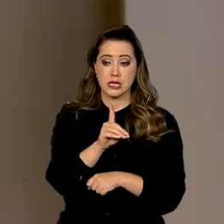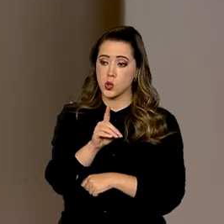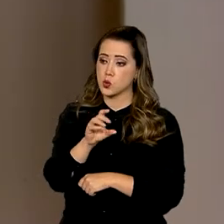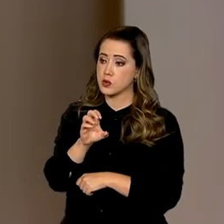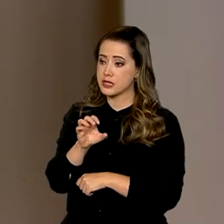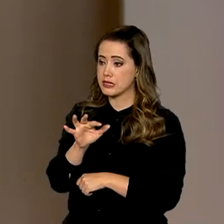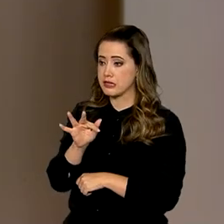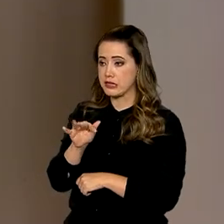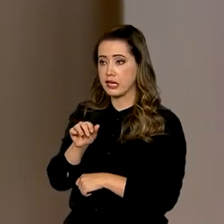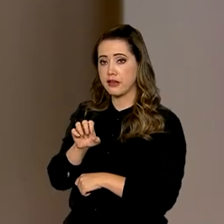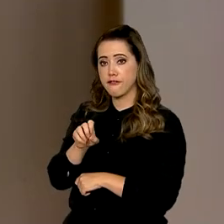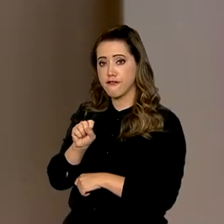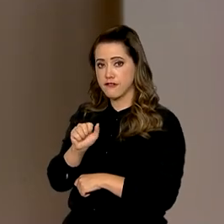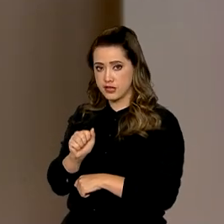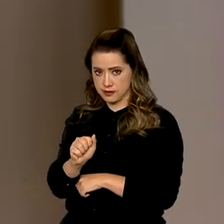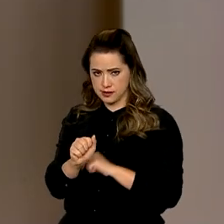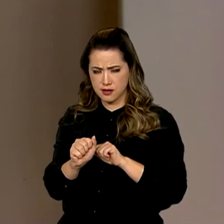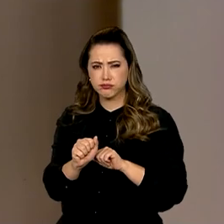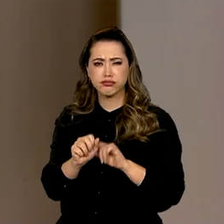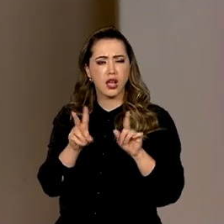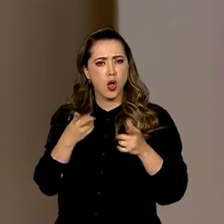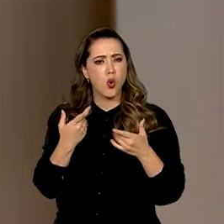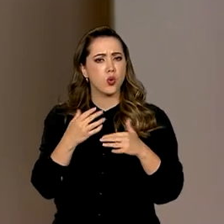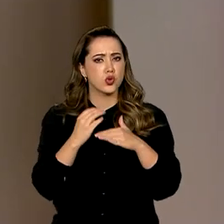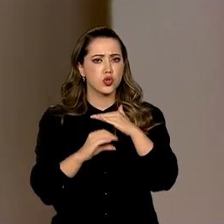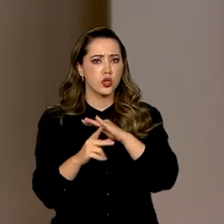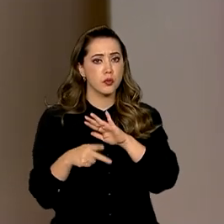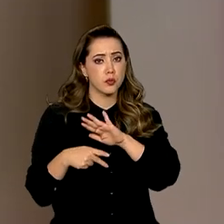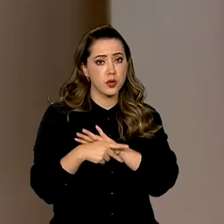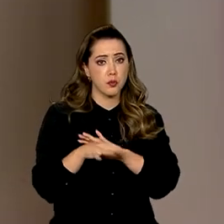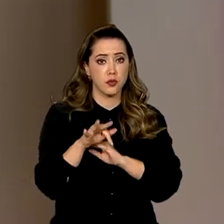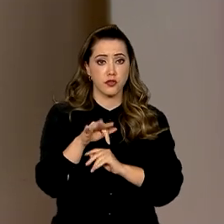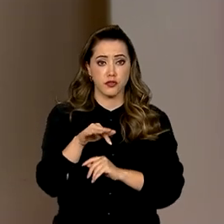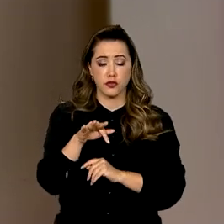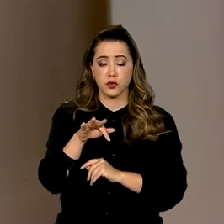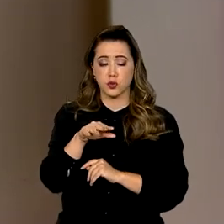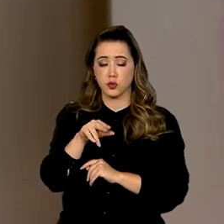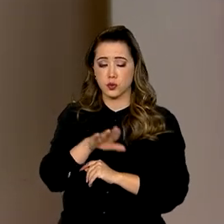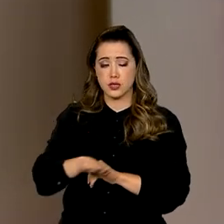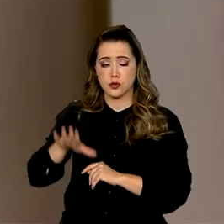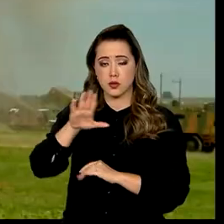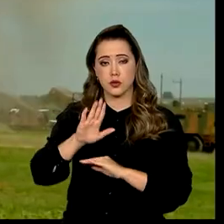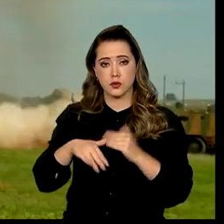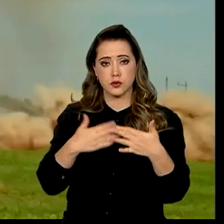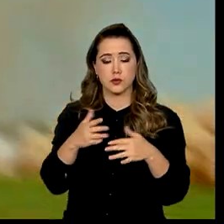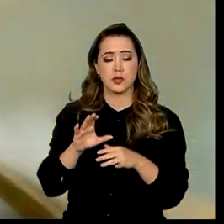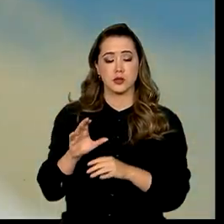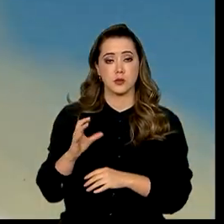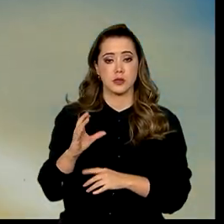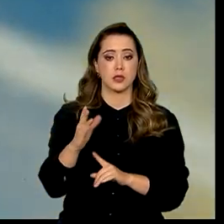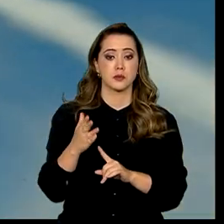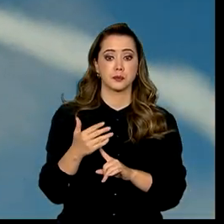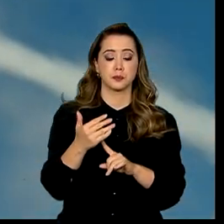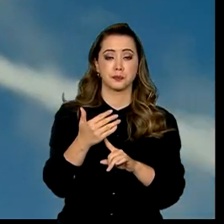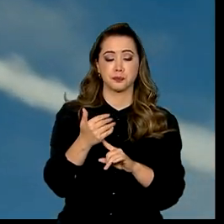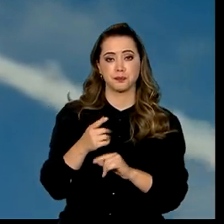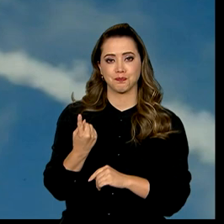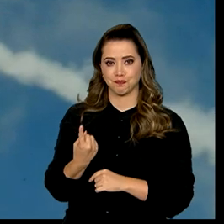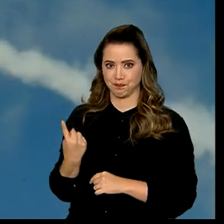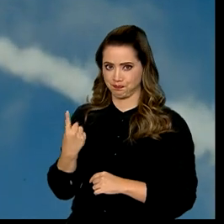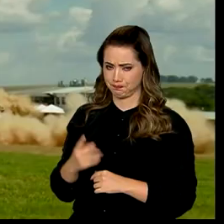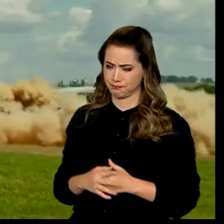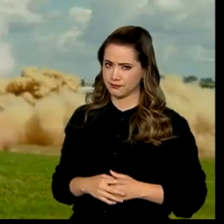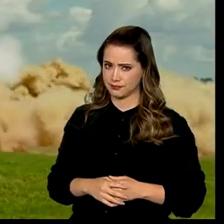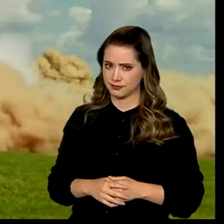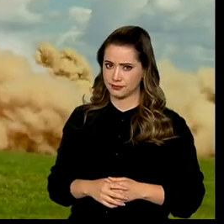Os recursos vão sair do Fundo Nacional de Desenvolvimento Científico e Tecnológico. Os Ministérios da